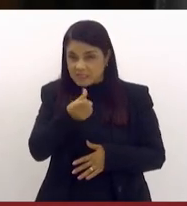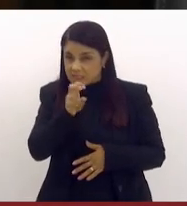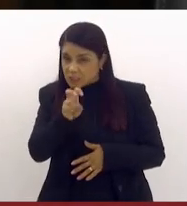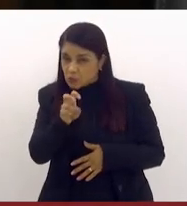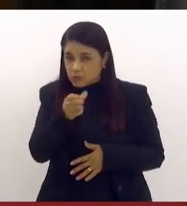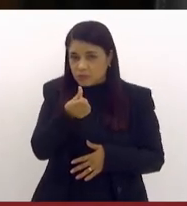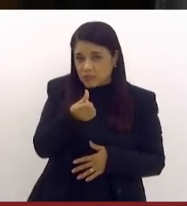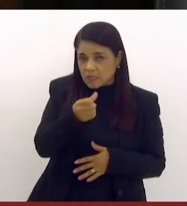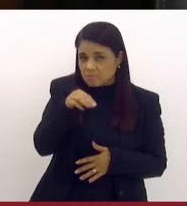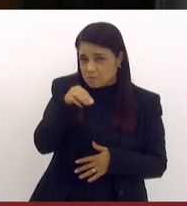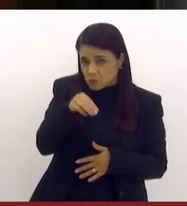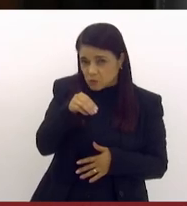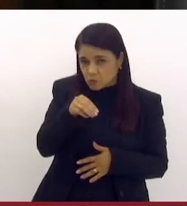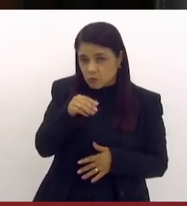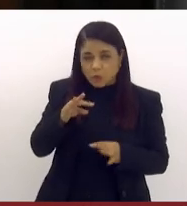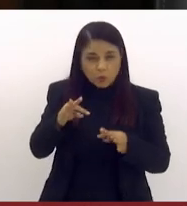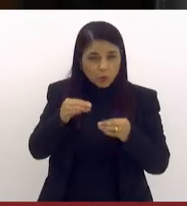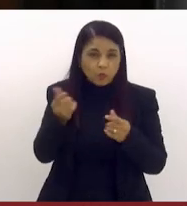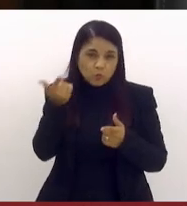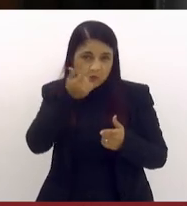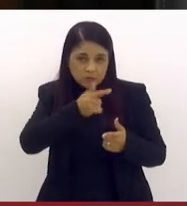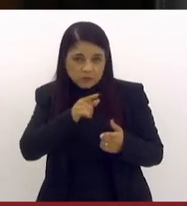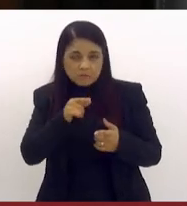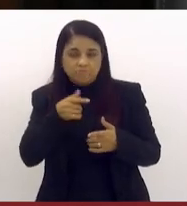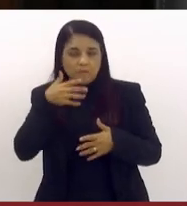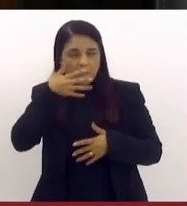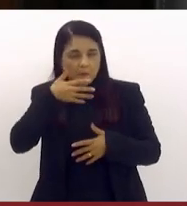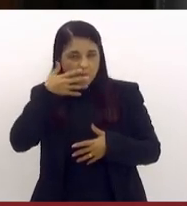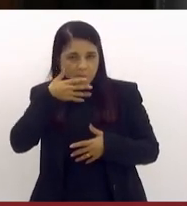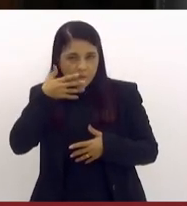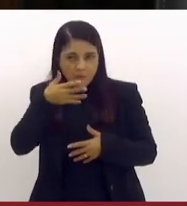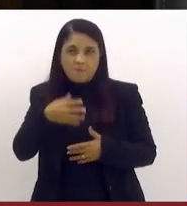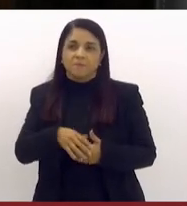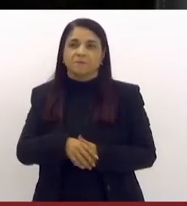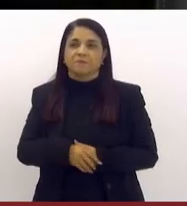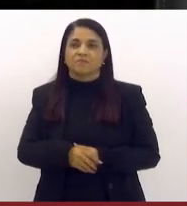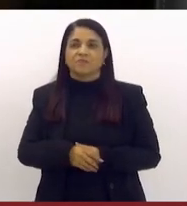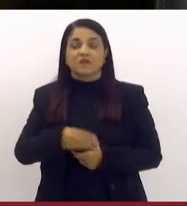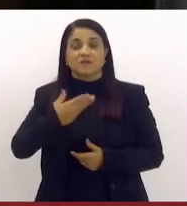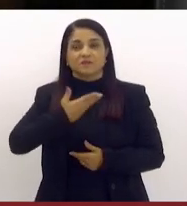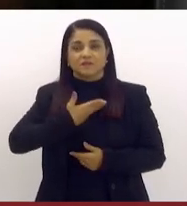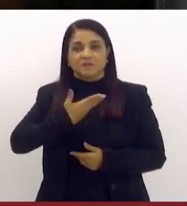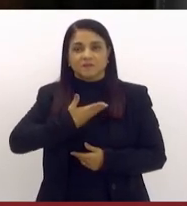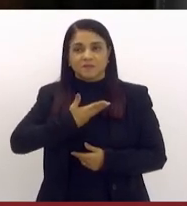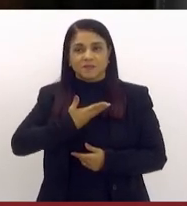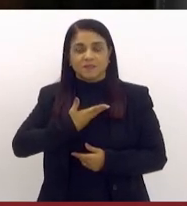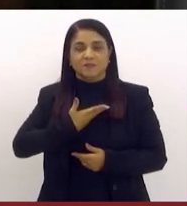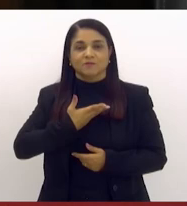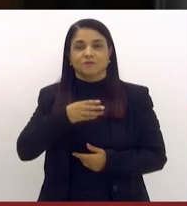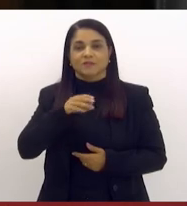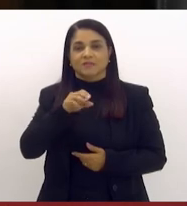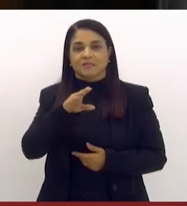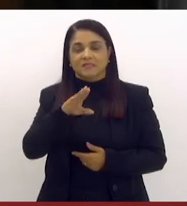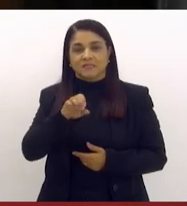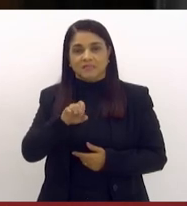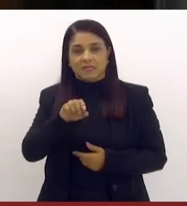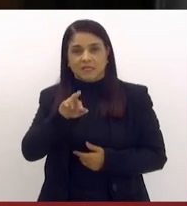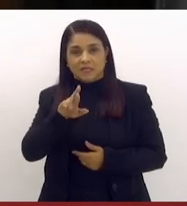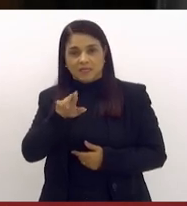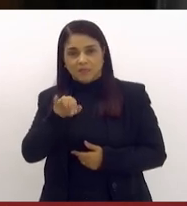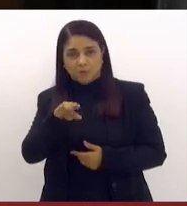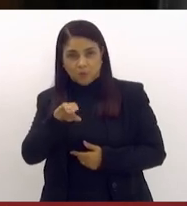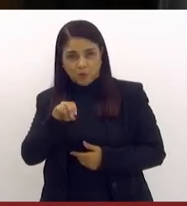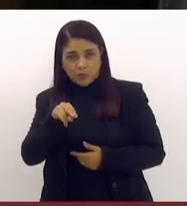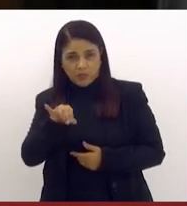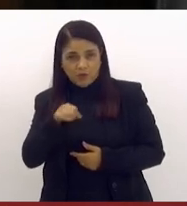justinho para todo mundo conseguir falar então a nossa amiga aqui do cerimonial vai a avisar quando chegar no tempo